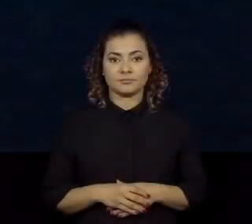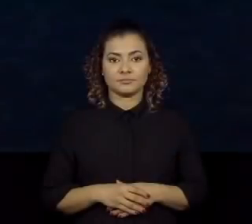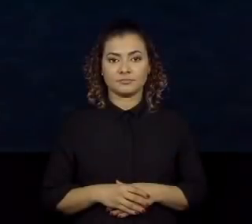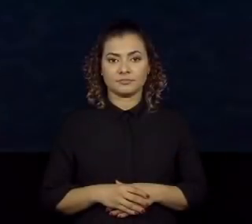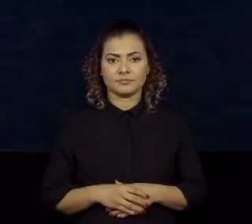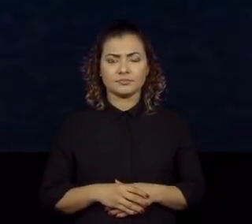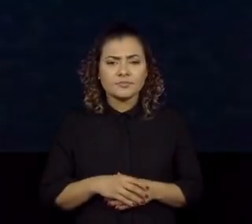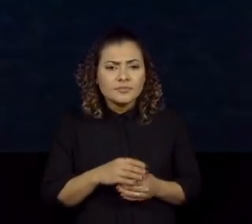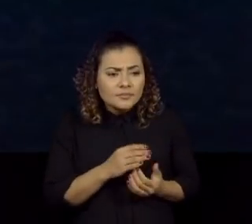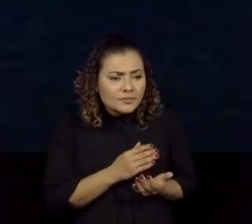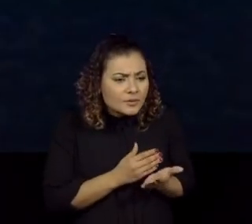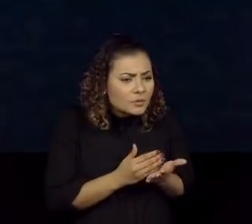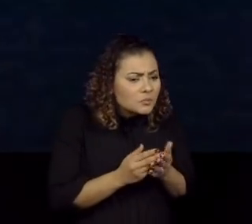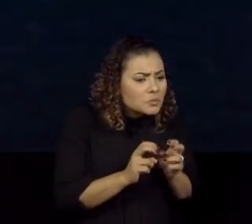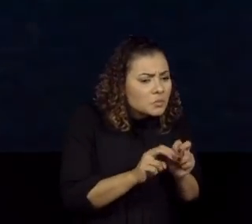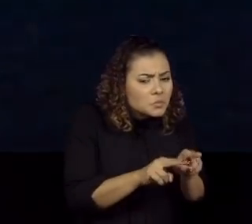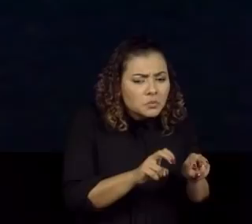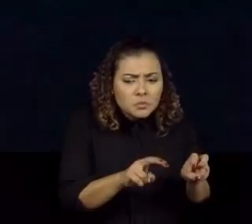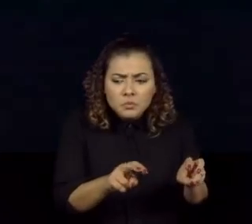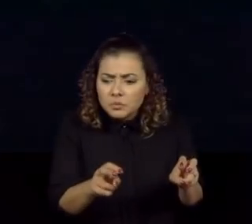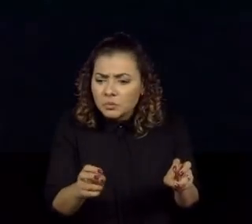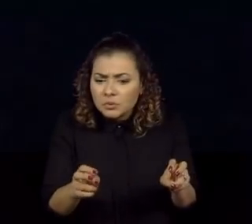Apauda mau uba waudo nini.